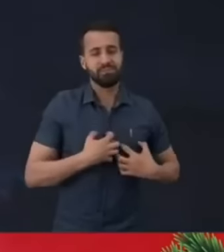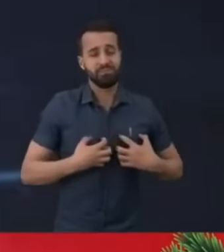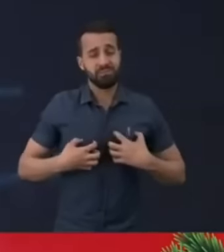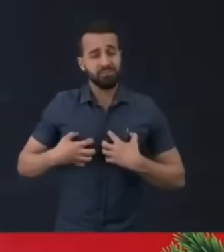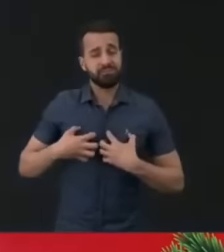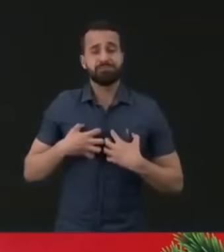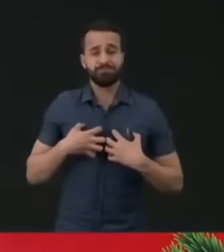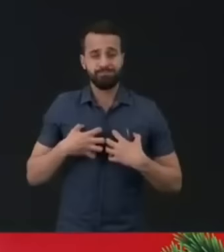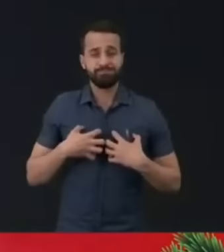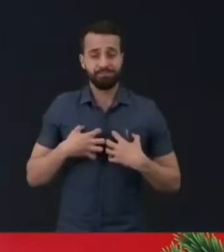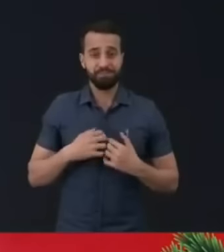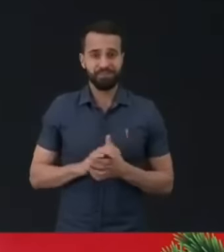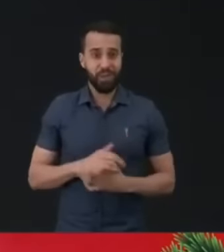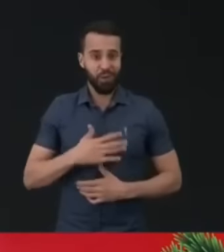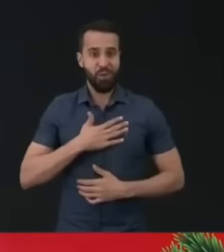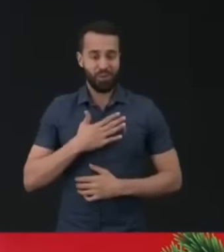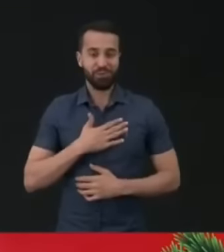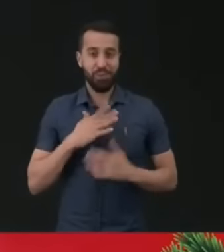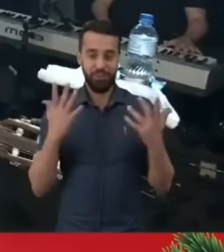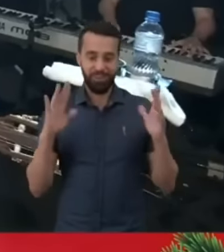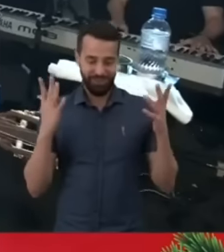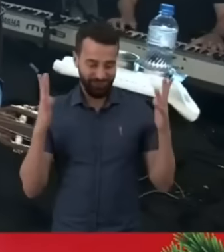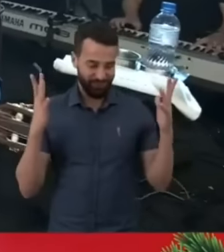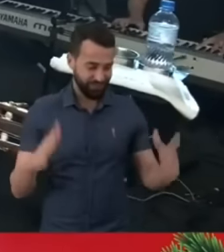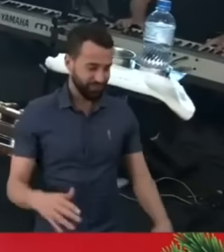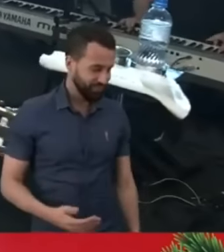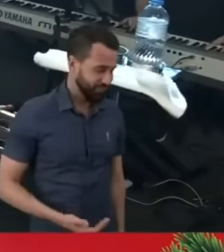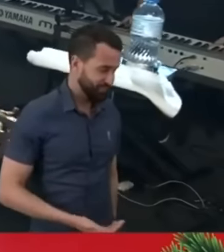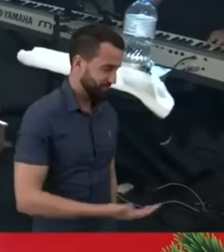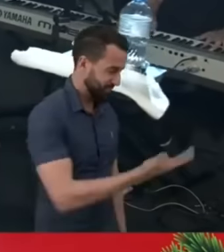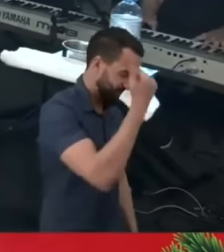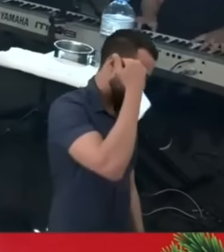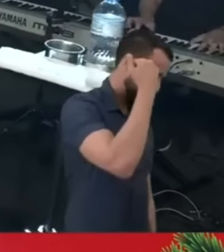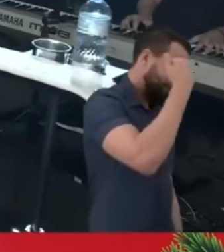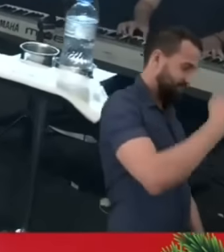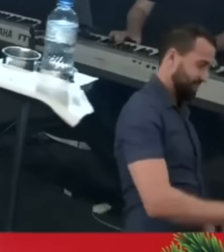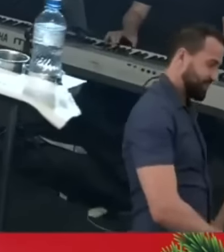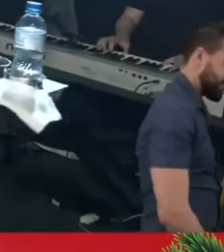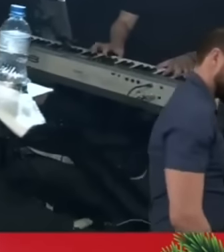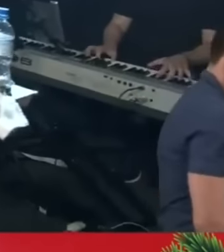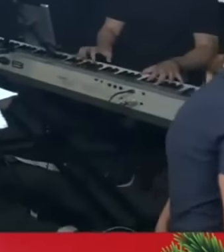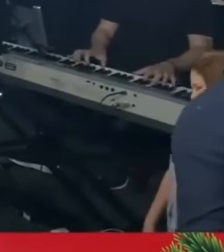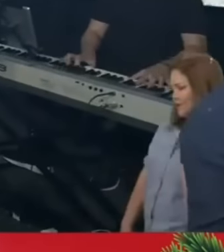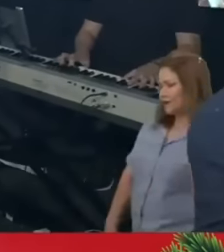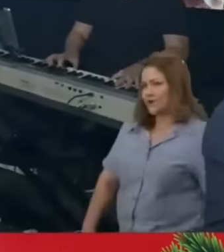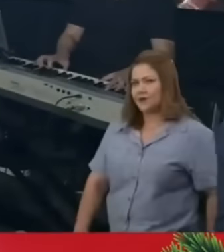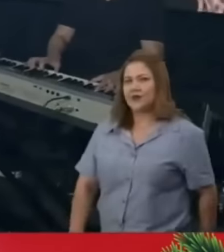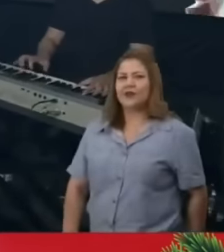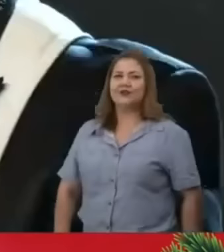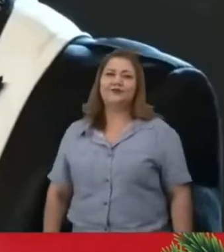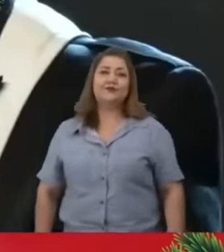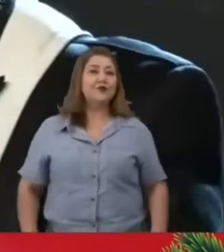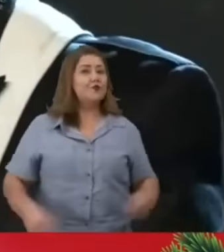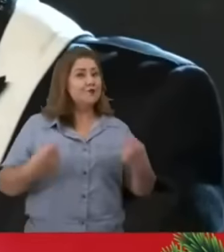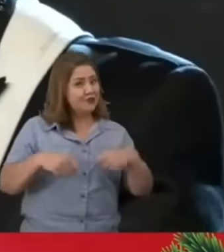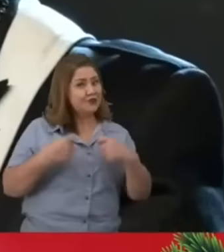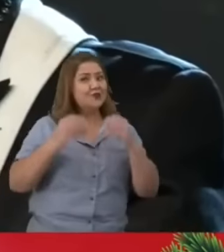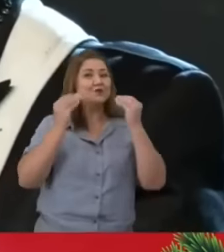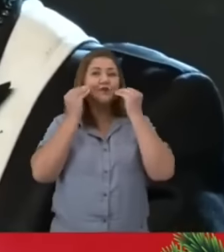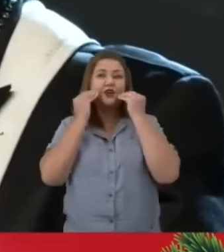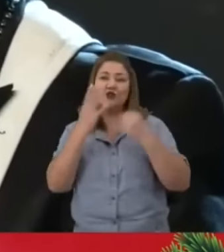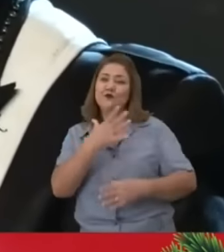rosas. Quem gostou, faz barulho pra gente. Obrigado. E eu não posso deixar de mandar um beijo pra outra filhinha